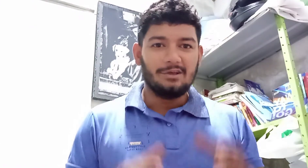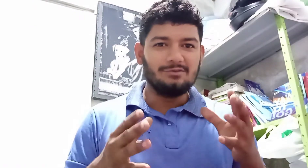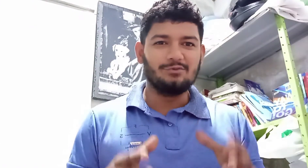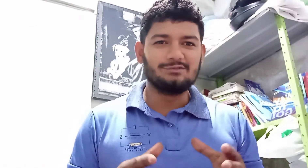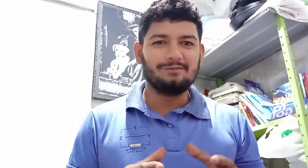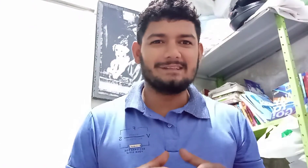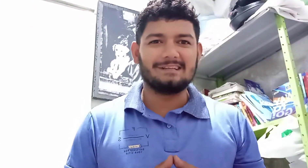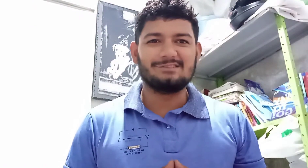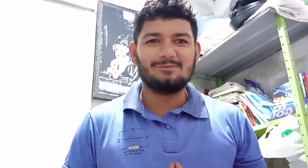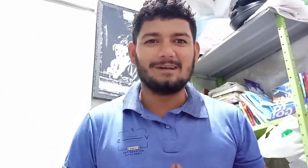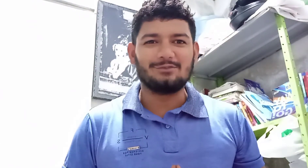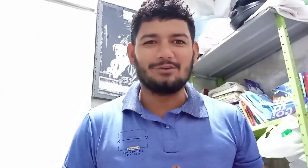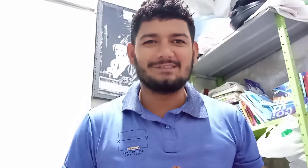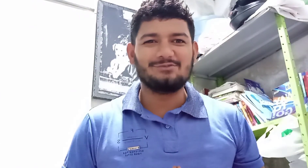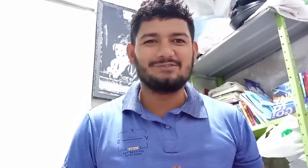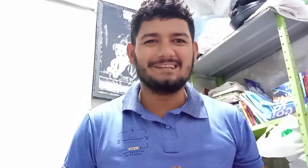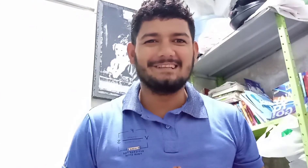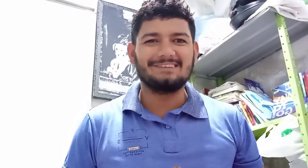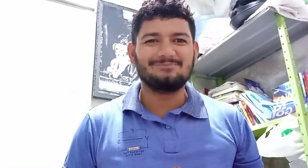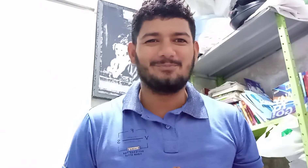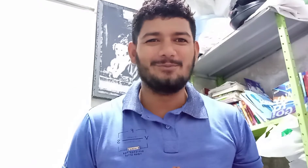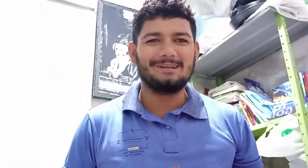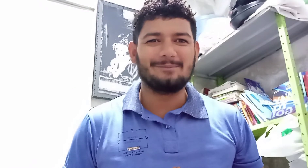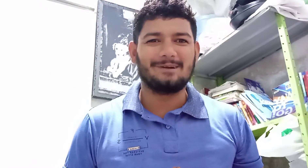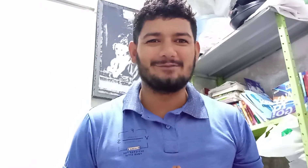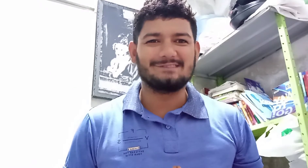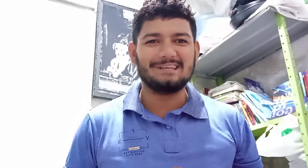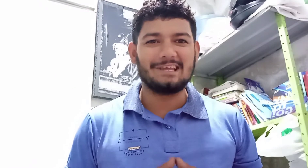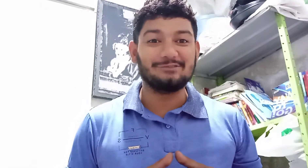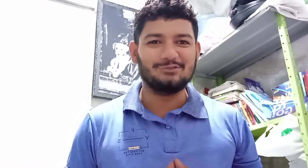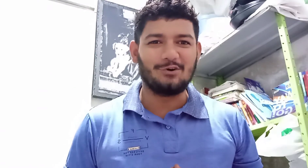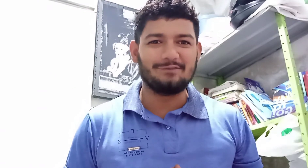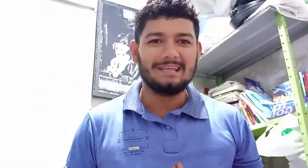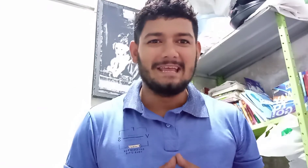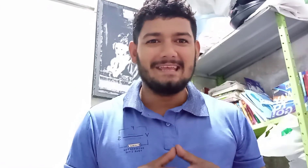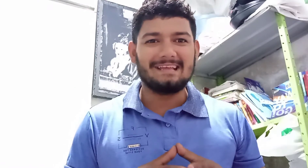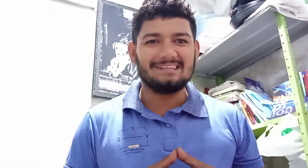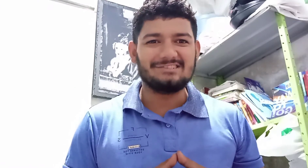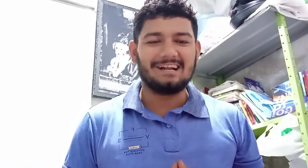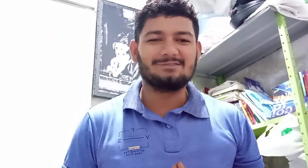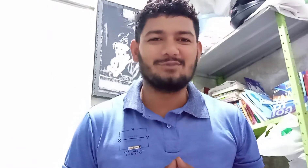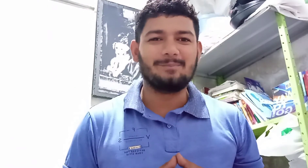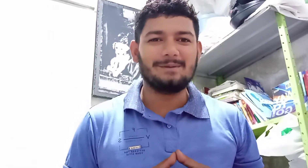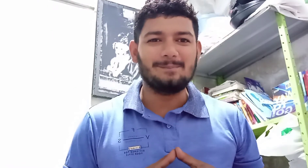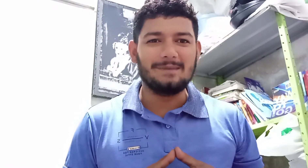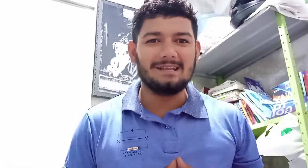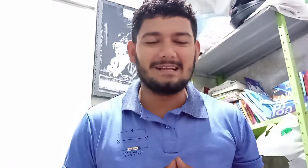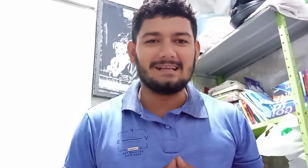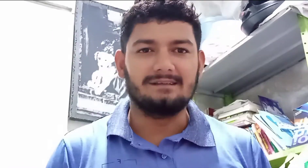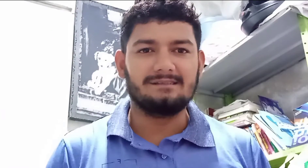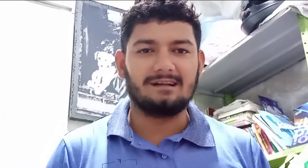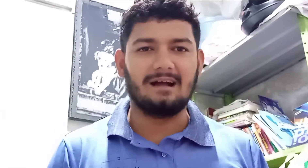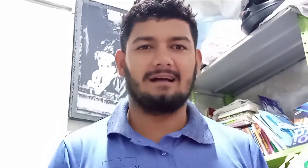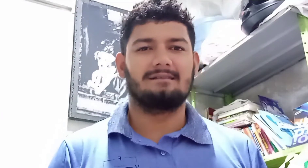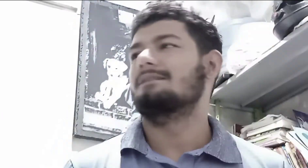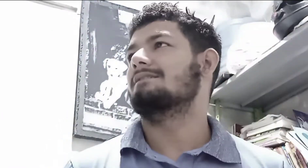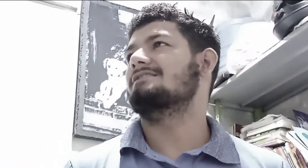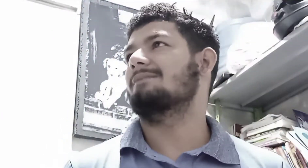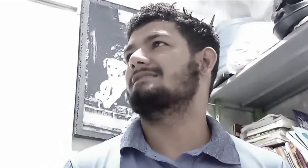Siri e hoje eu vim trazer uma nota de utilidade pública para você que é jovem e quer tirar sua primeira